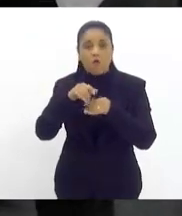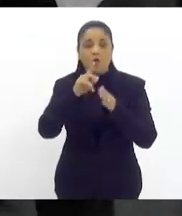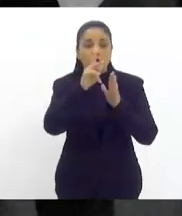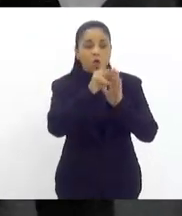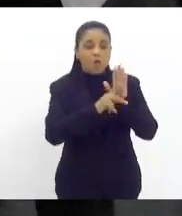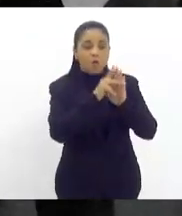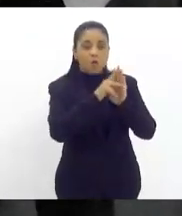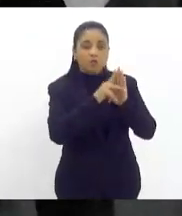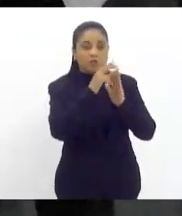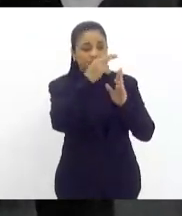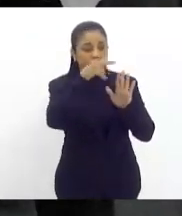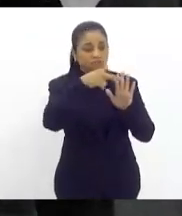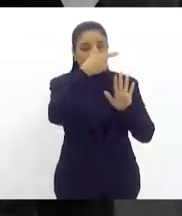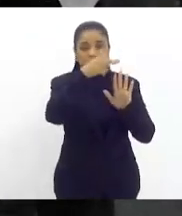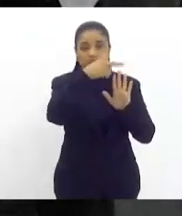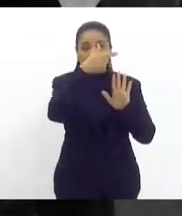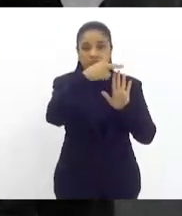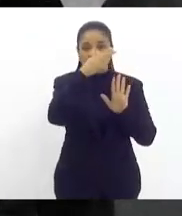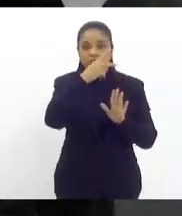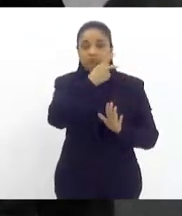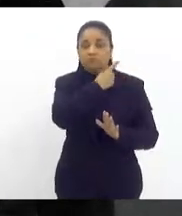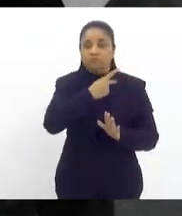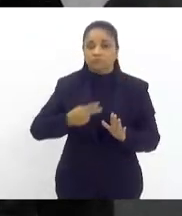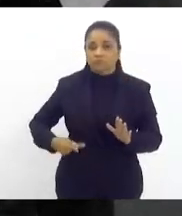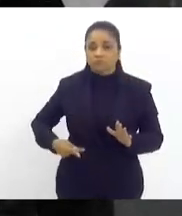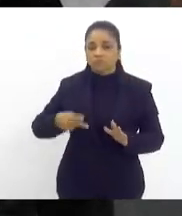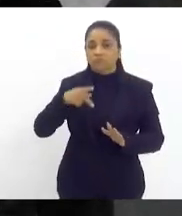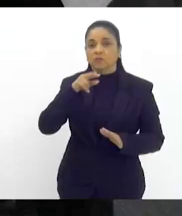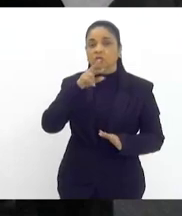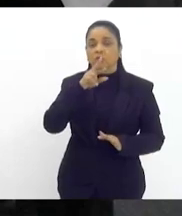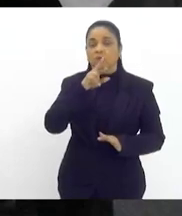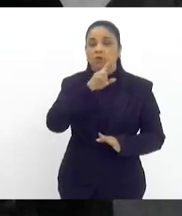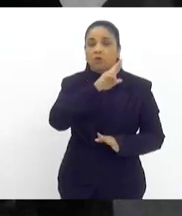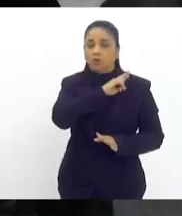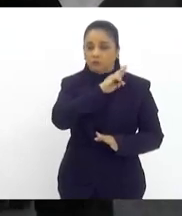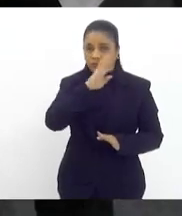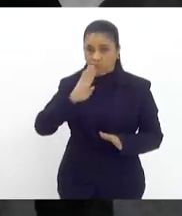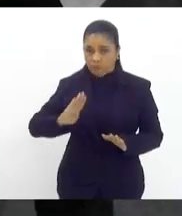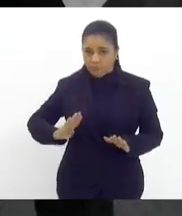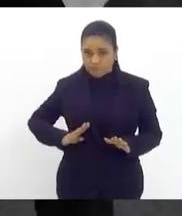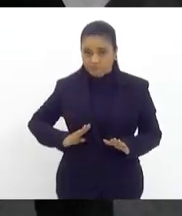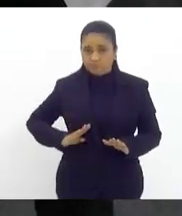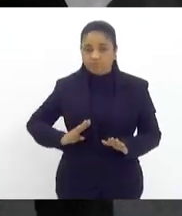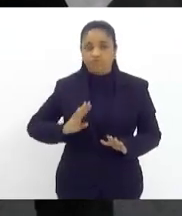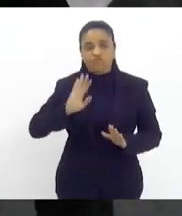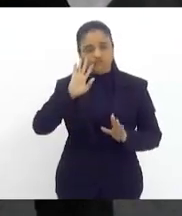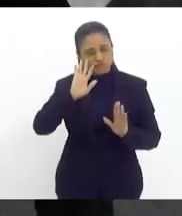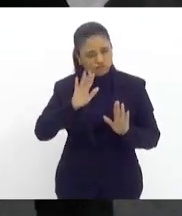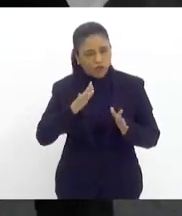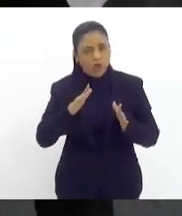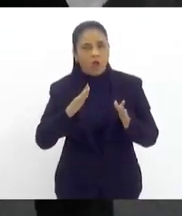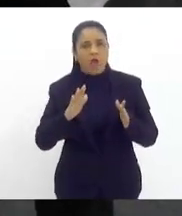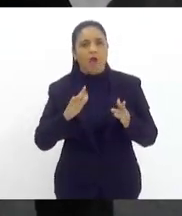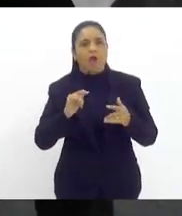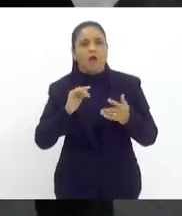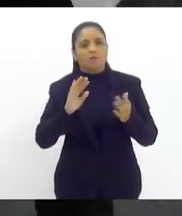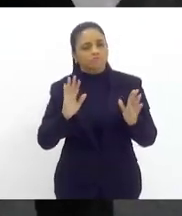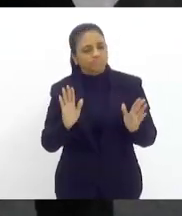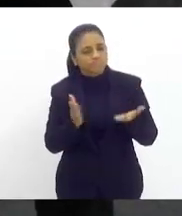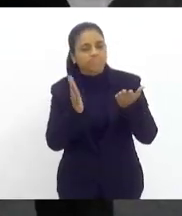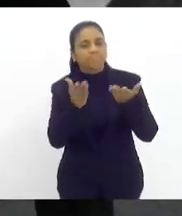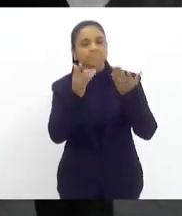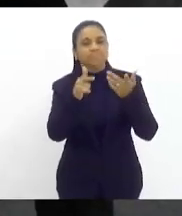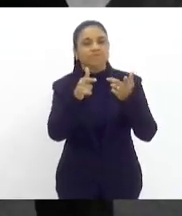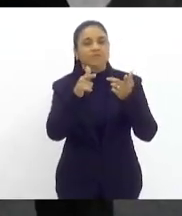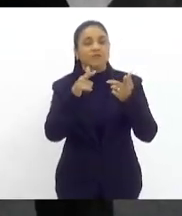de resolução que o presidente Rodrigo Bacelar já tinha elogiado, que é aquele que diz que quando um